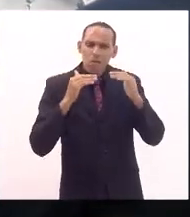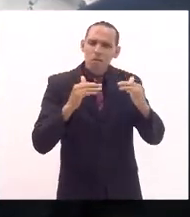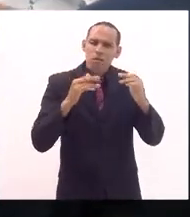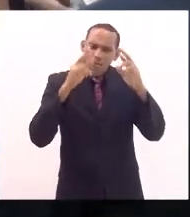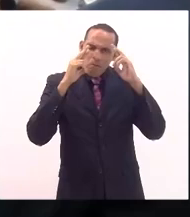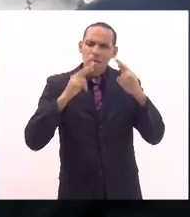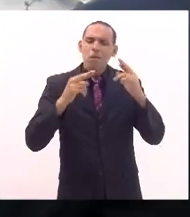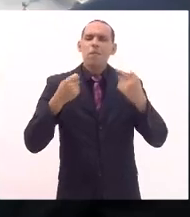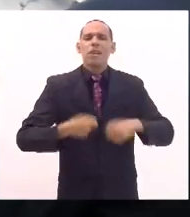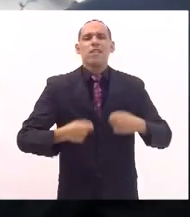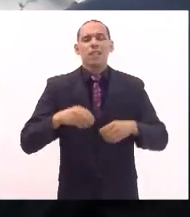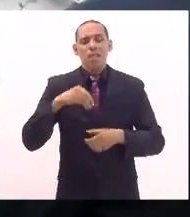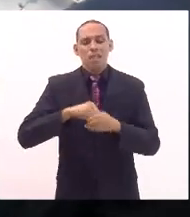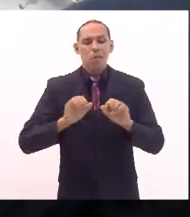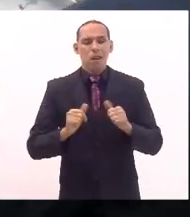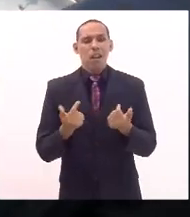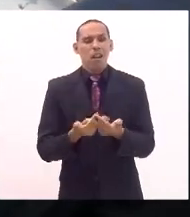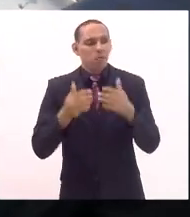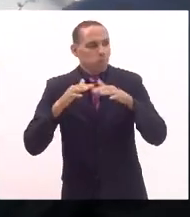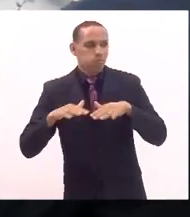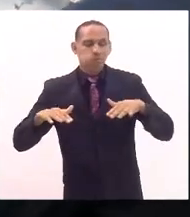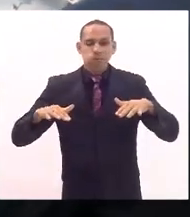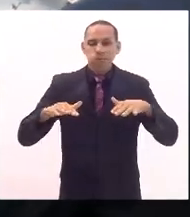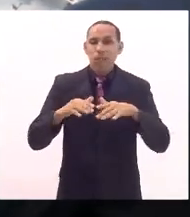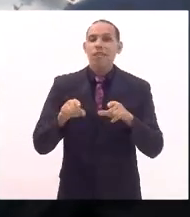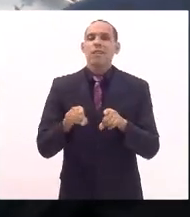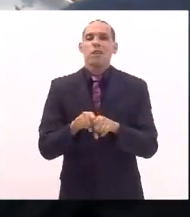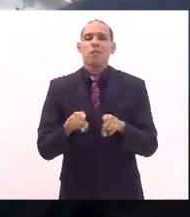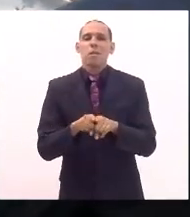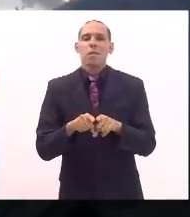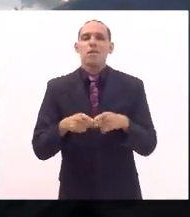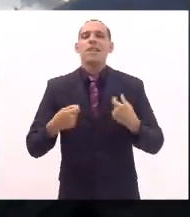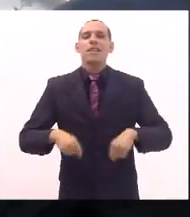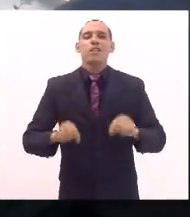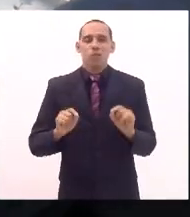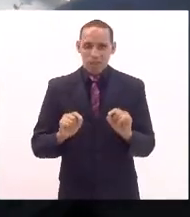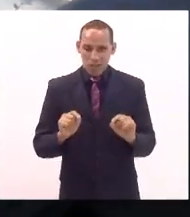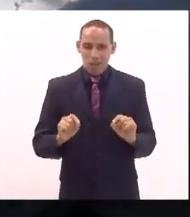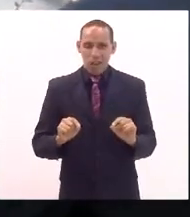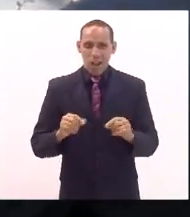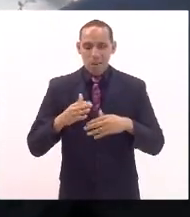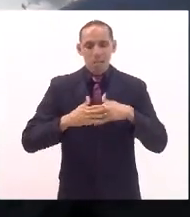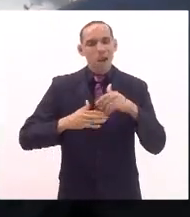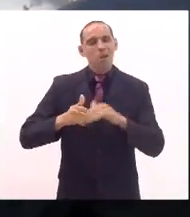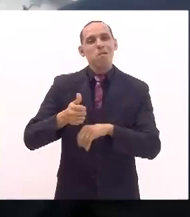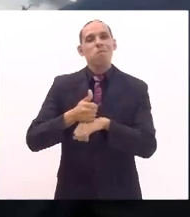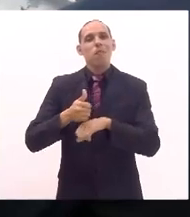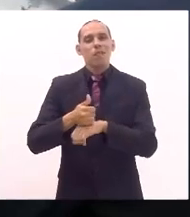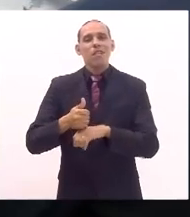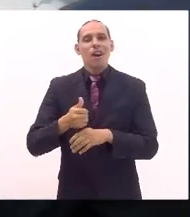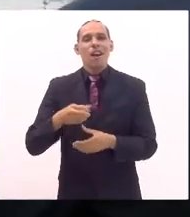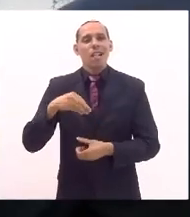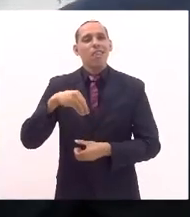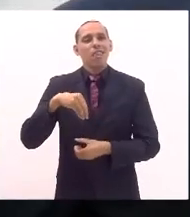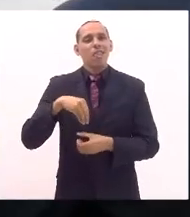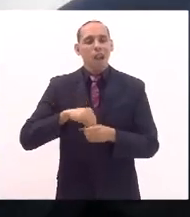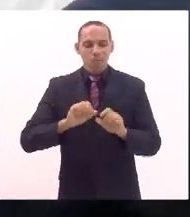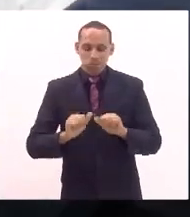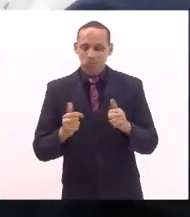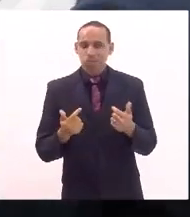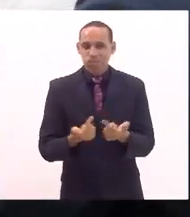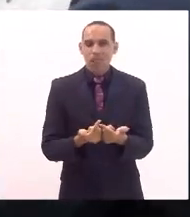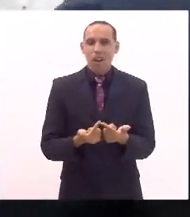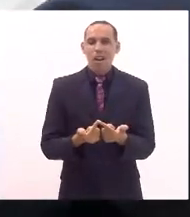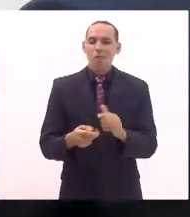nas casas legislativas precisa ter profissionais de enfermagem adentrando dessas